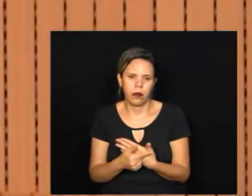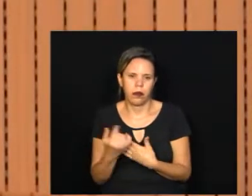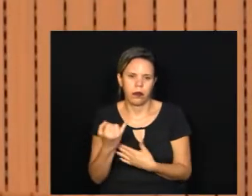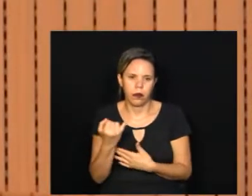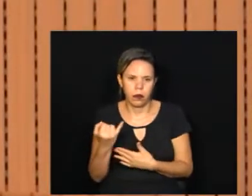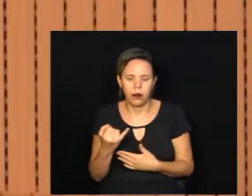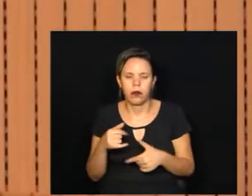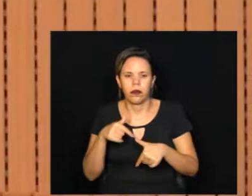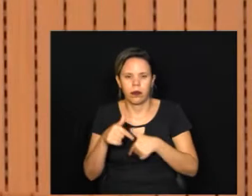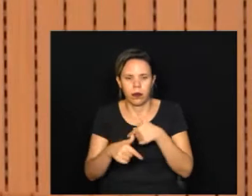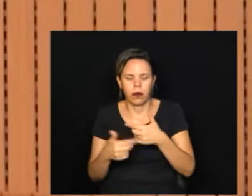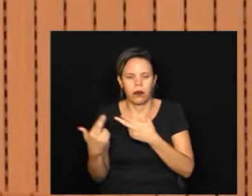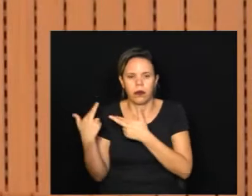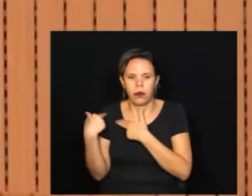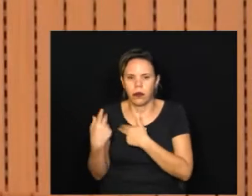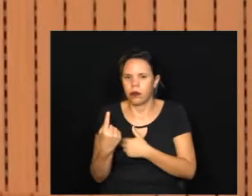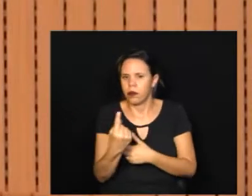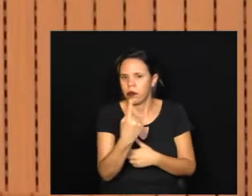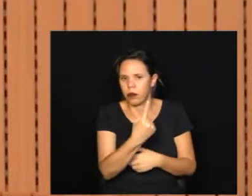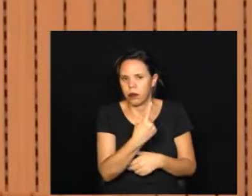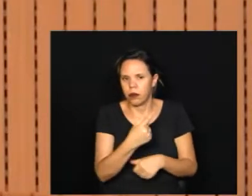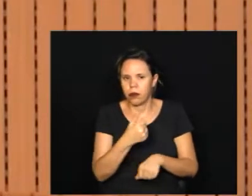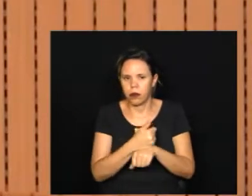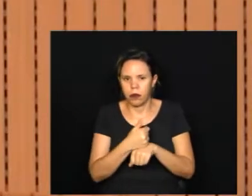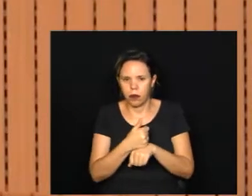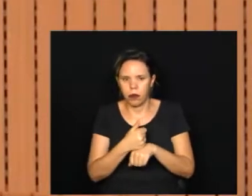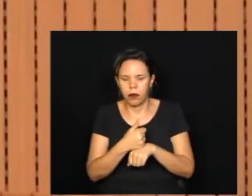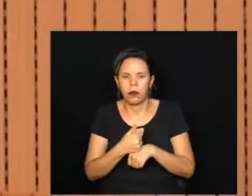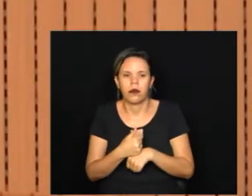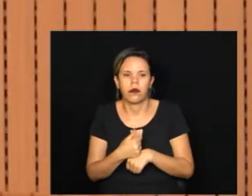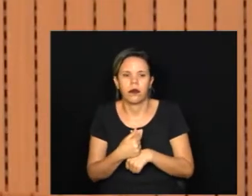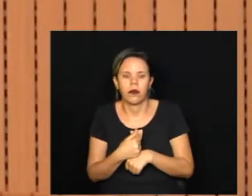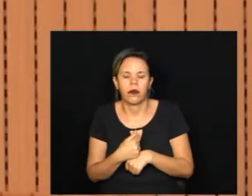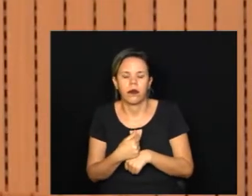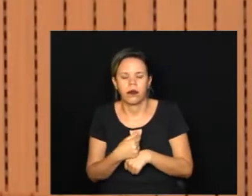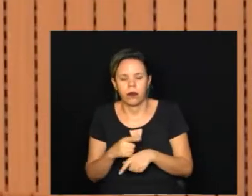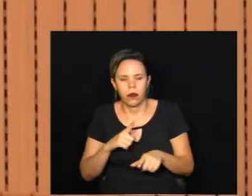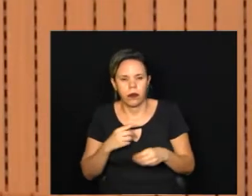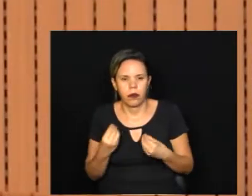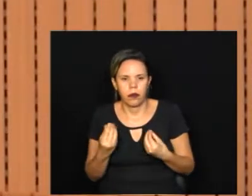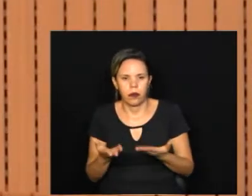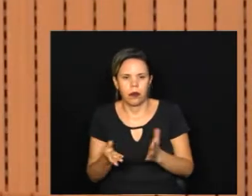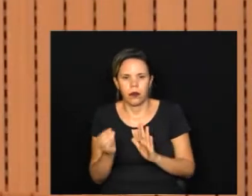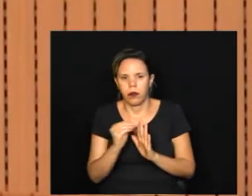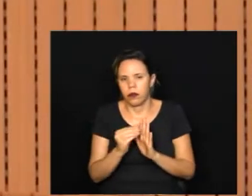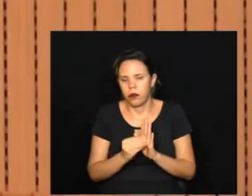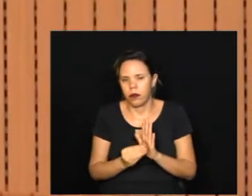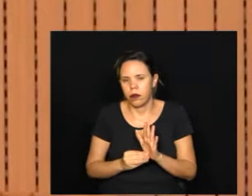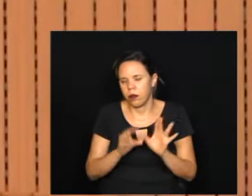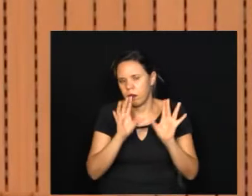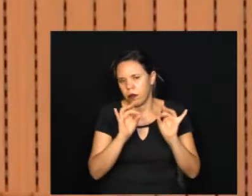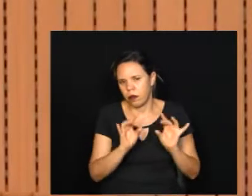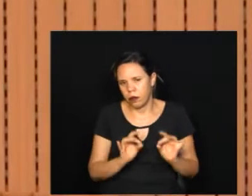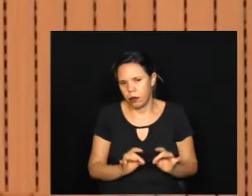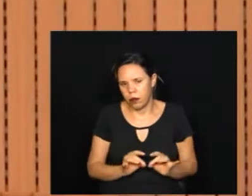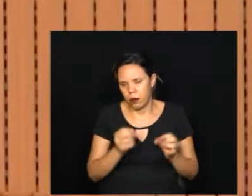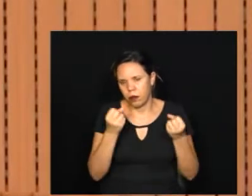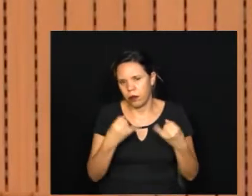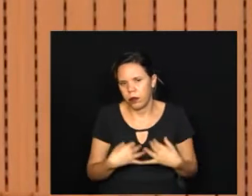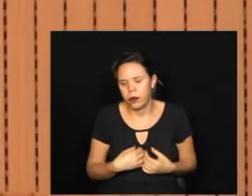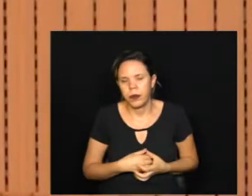As atribuições de cada cargo. Nós procuramos estabelecer isso com maior detalhamento,